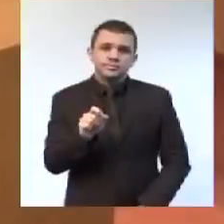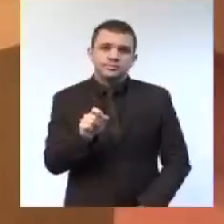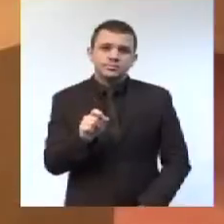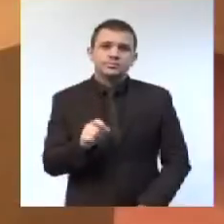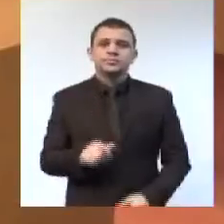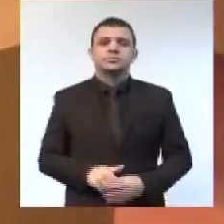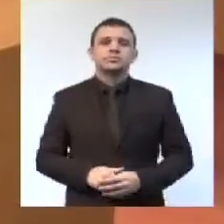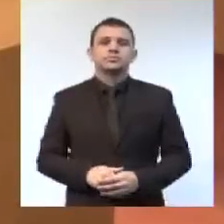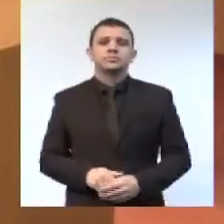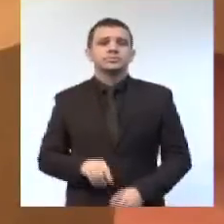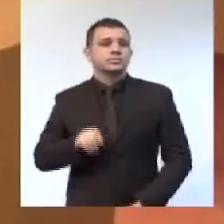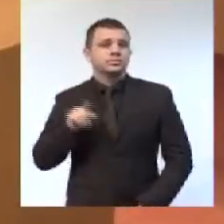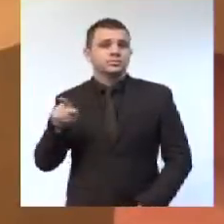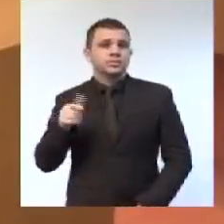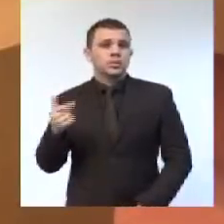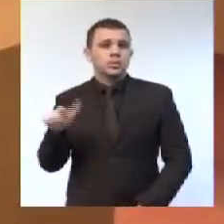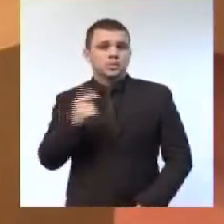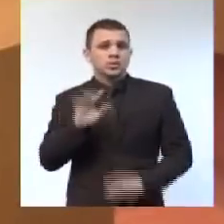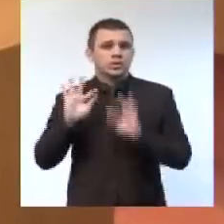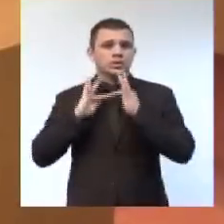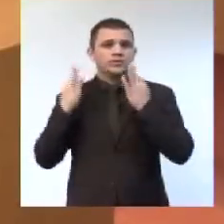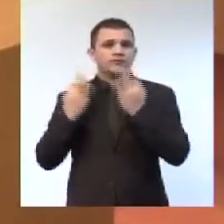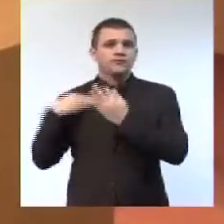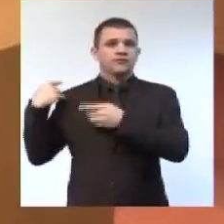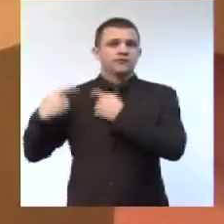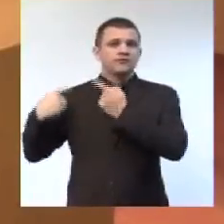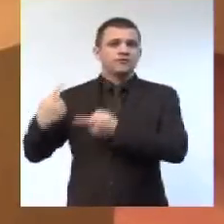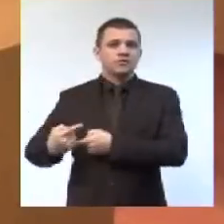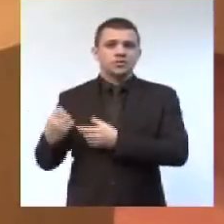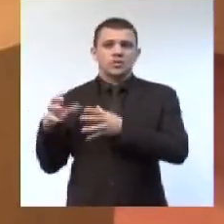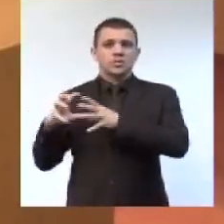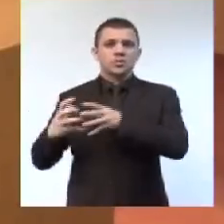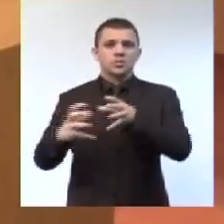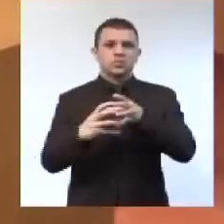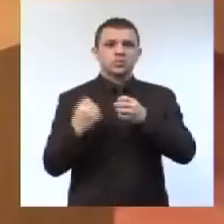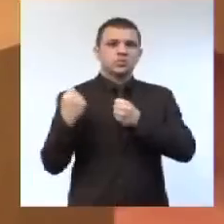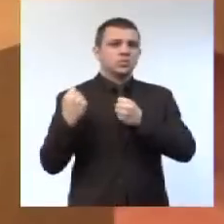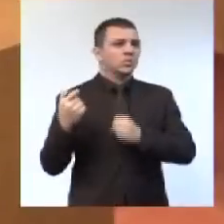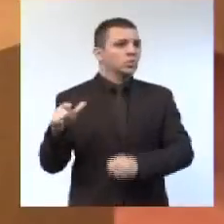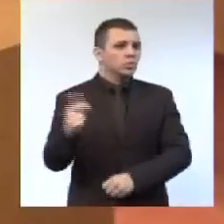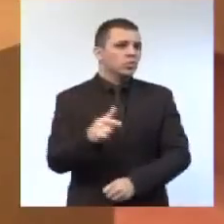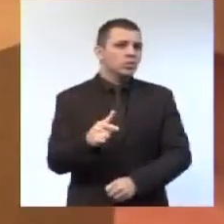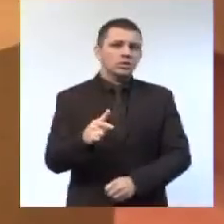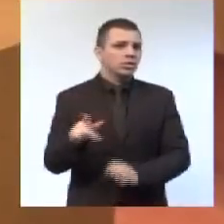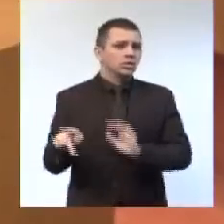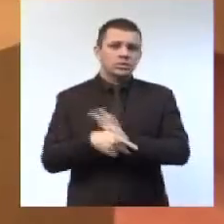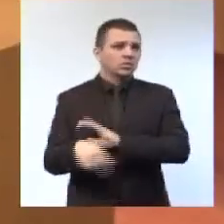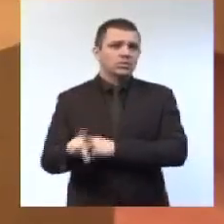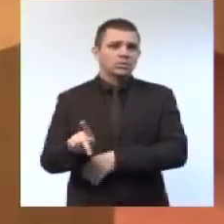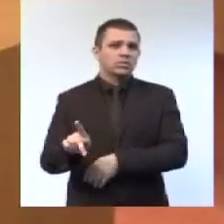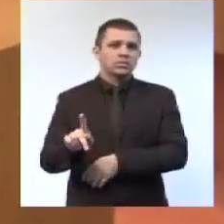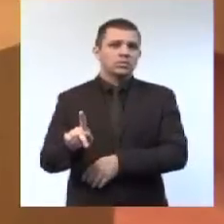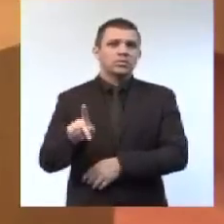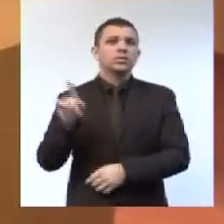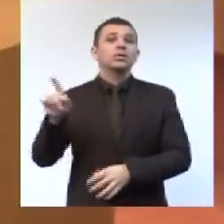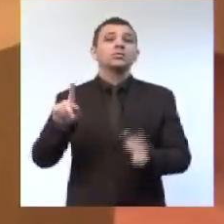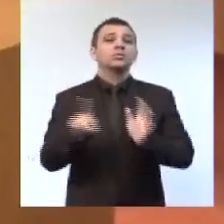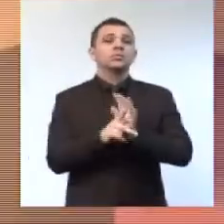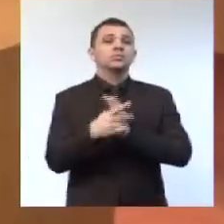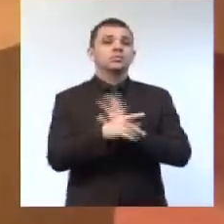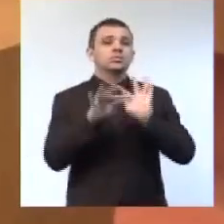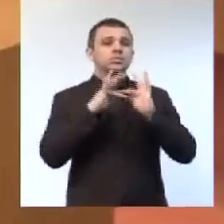sem ter sobrenome de famílias poderosas no Estado do Maranhão. Veio de baixo, veio de uma família humilde